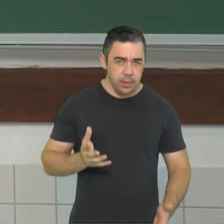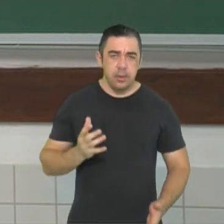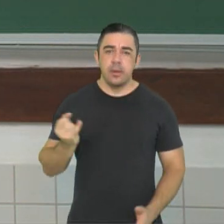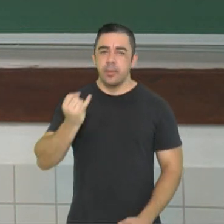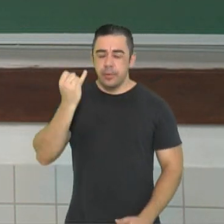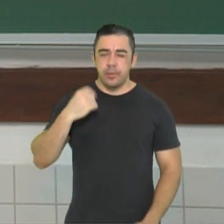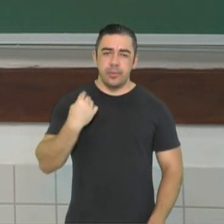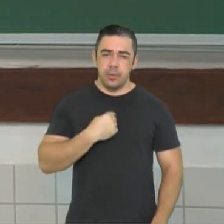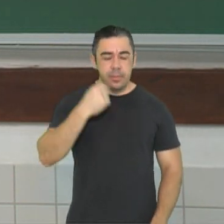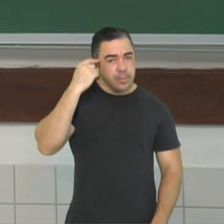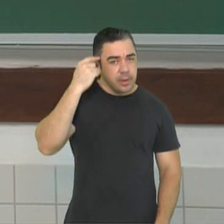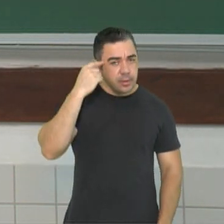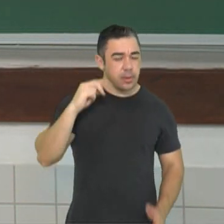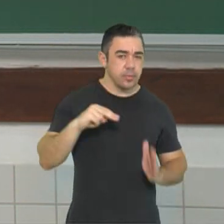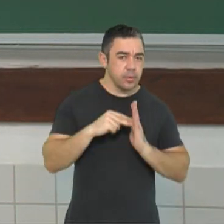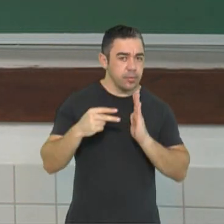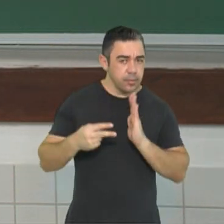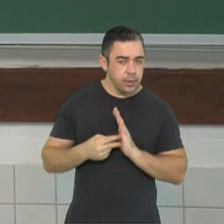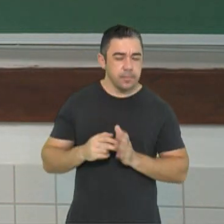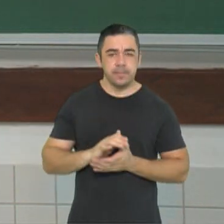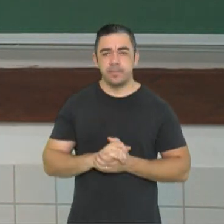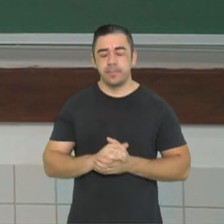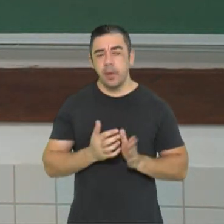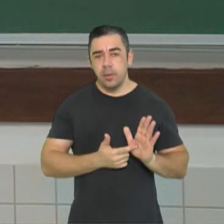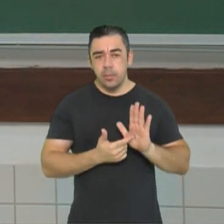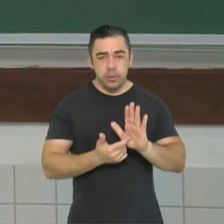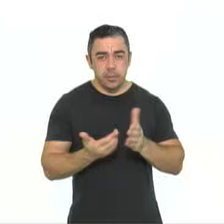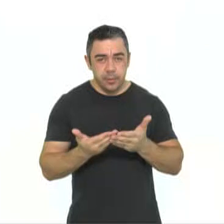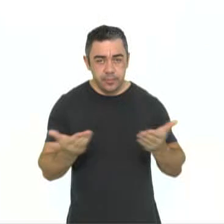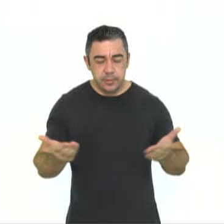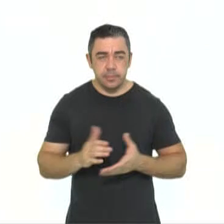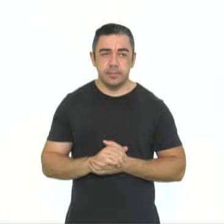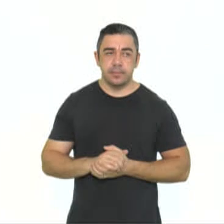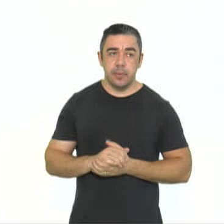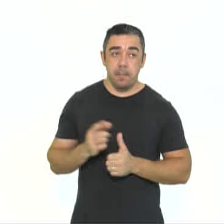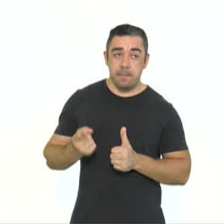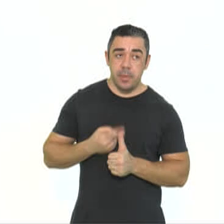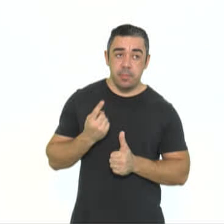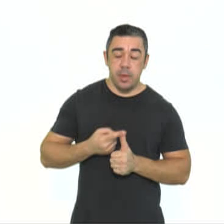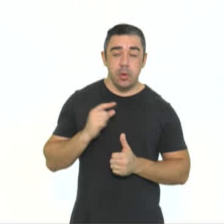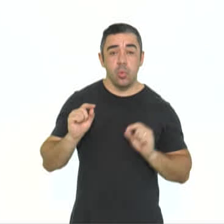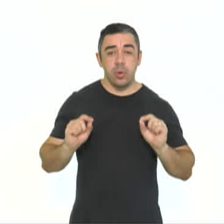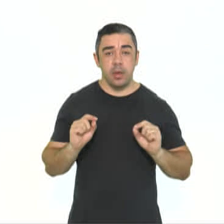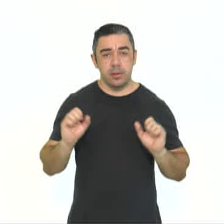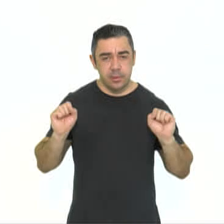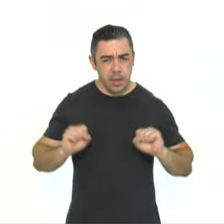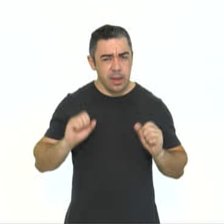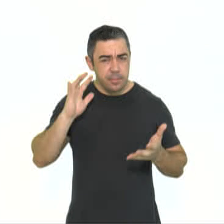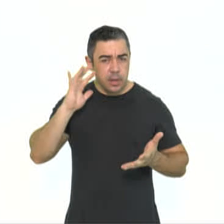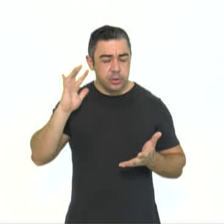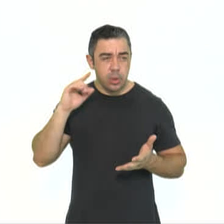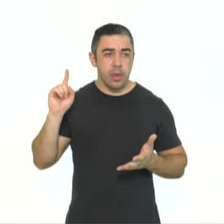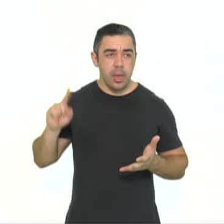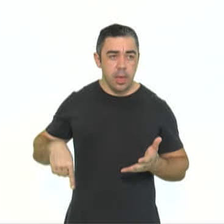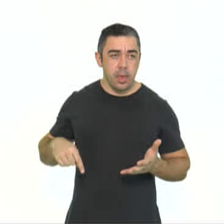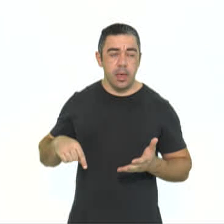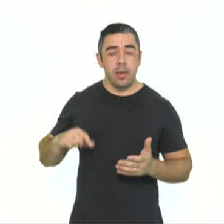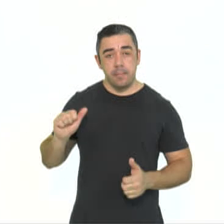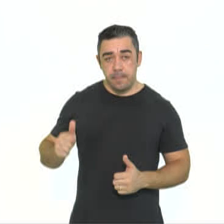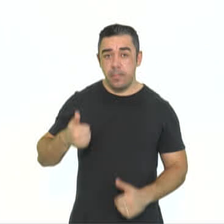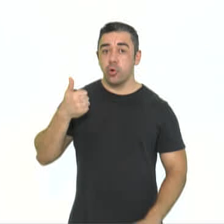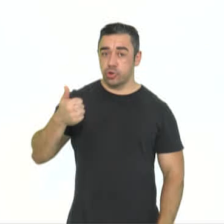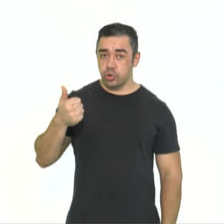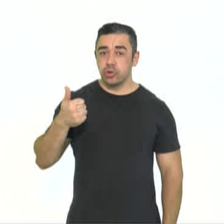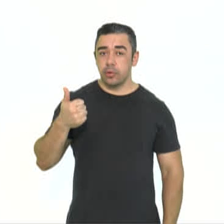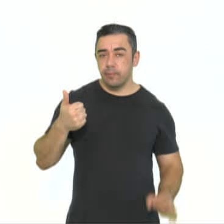gente pense nesses sentidos. Então, eu trouxe para vocês aqui. Primeiro, podemos inferir que o sentido da expressão é